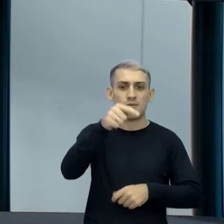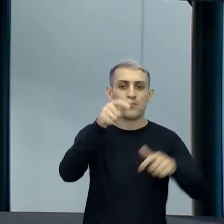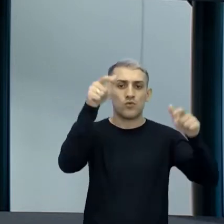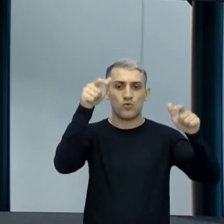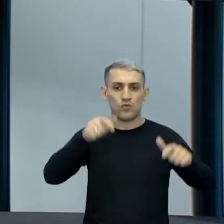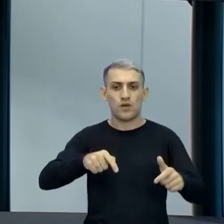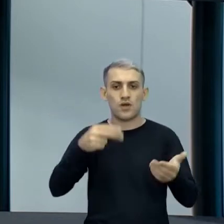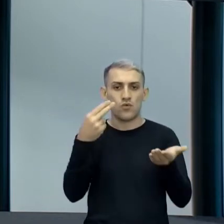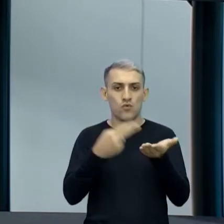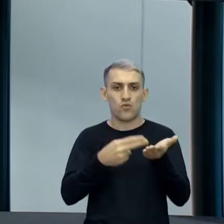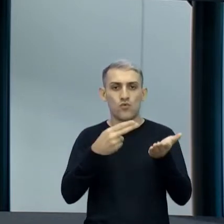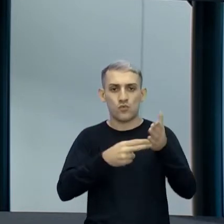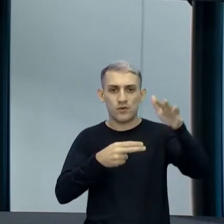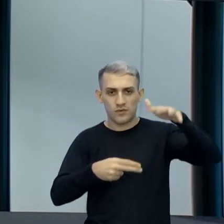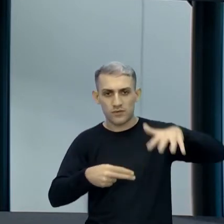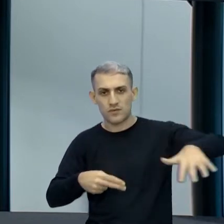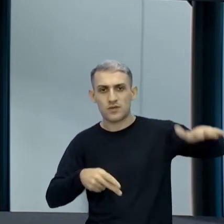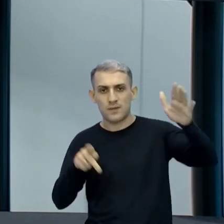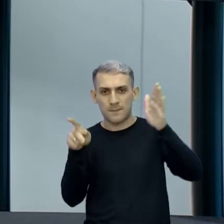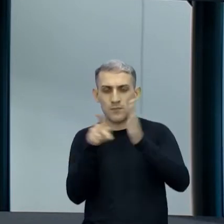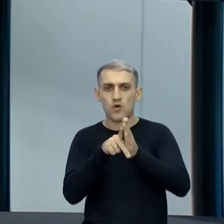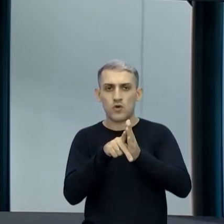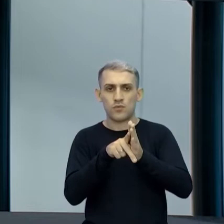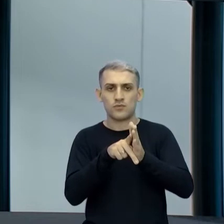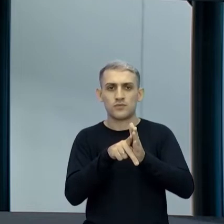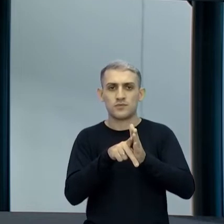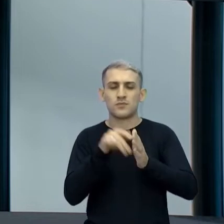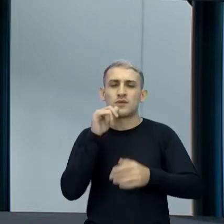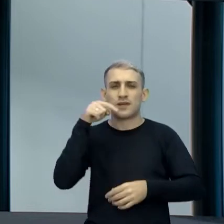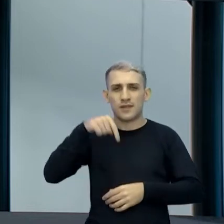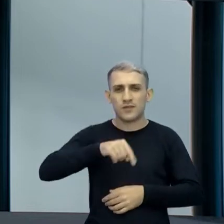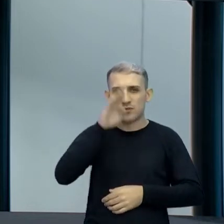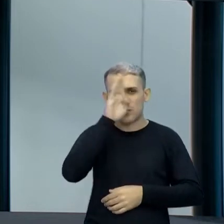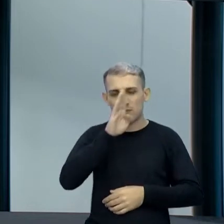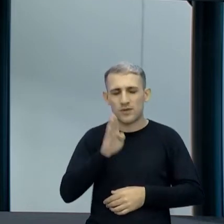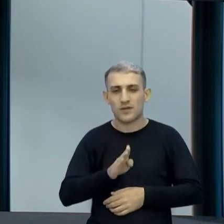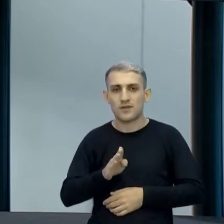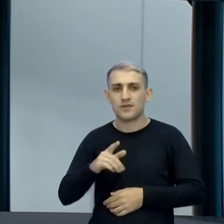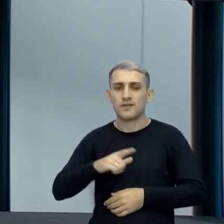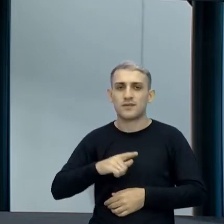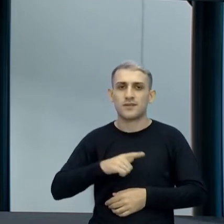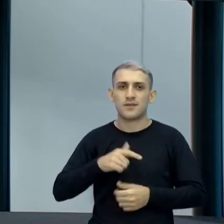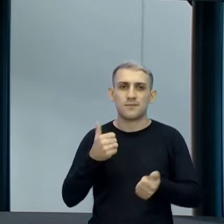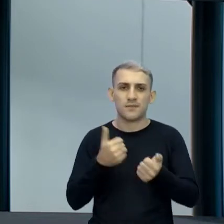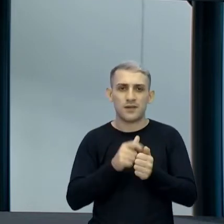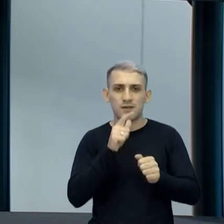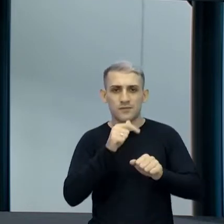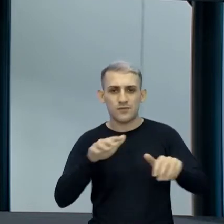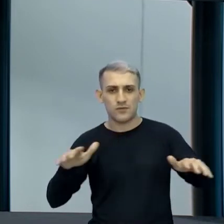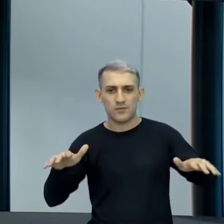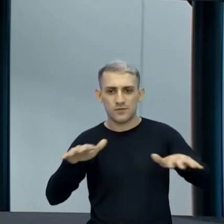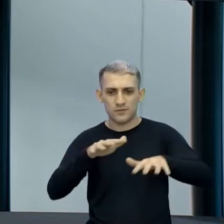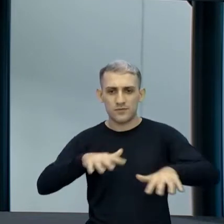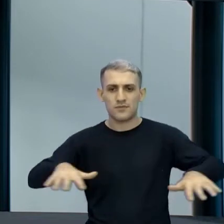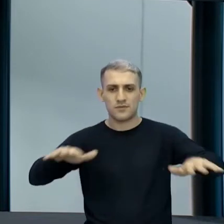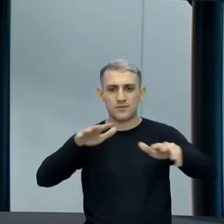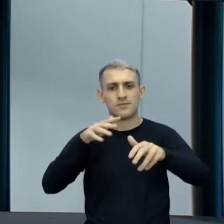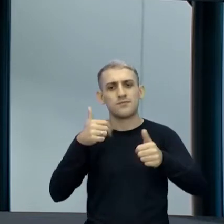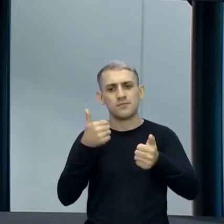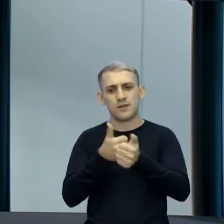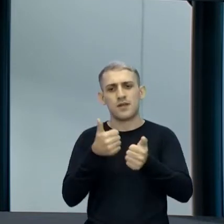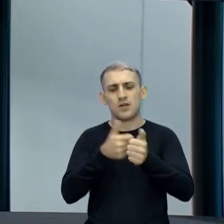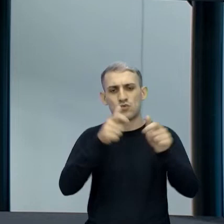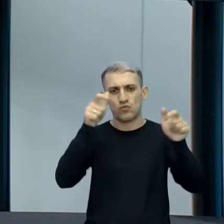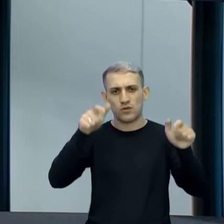o mesmo ambiente que eles já estão, onde eles vivem. Então, por exemplo, aqui no Brasil, né, no nível do mar, eles podem ir para uma região litorânea,